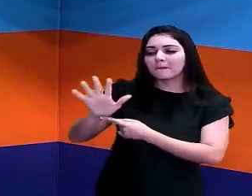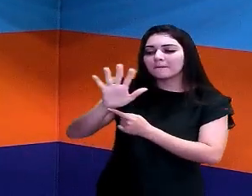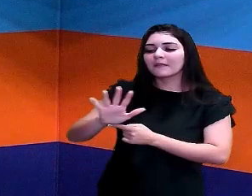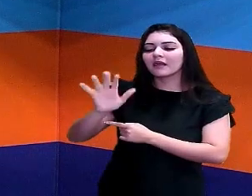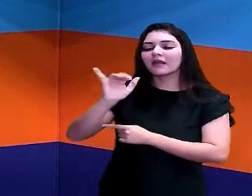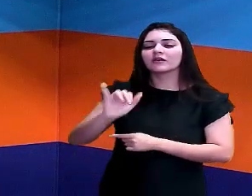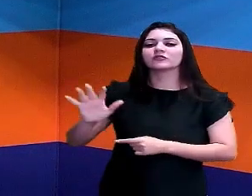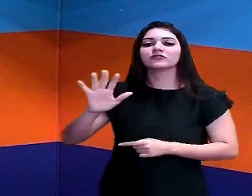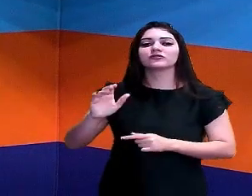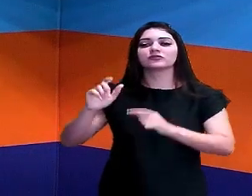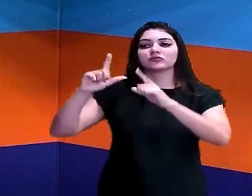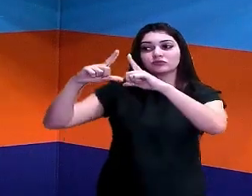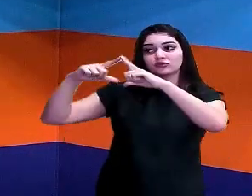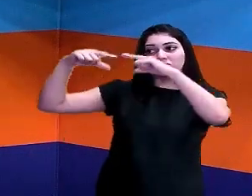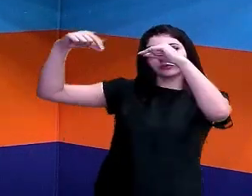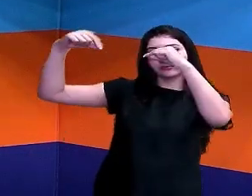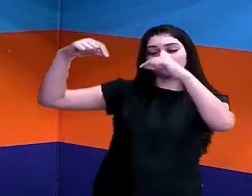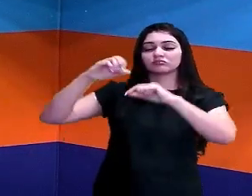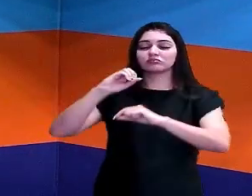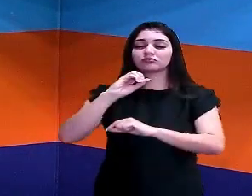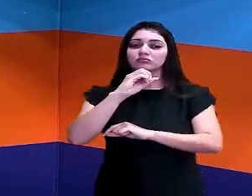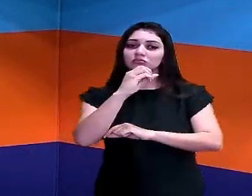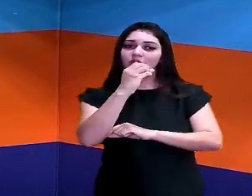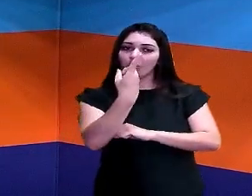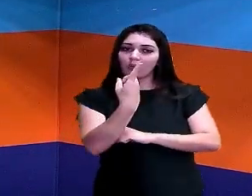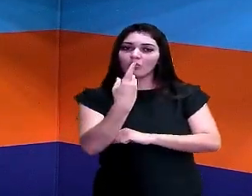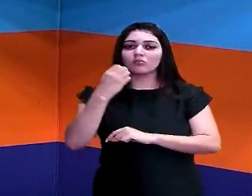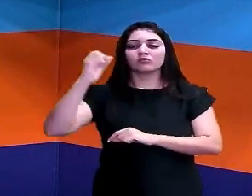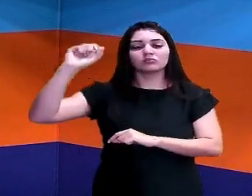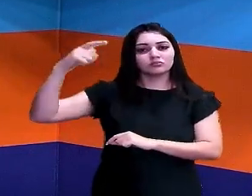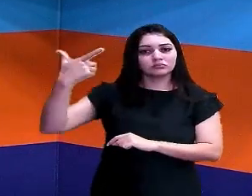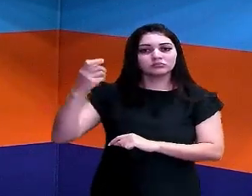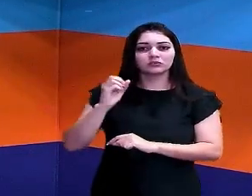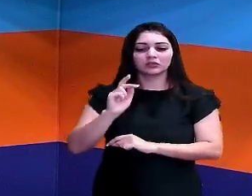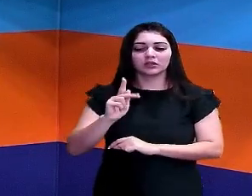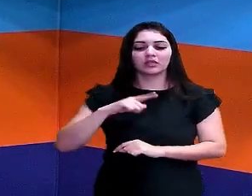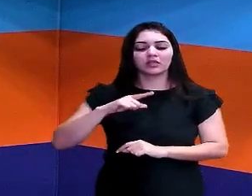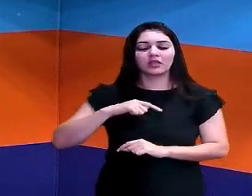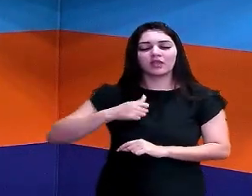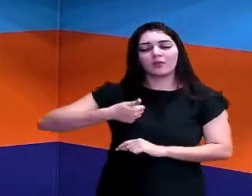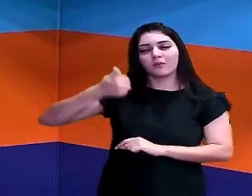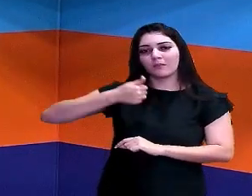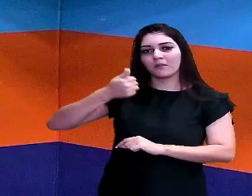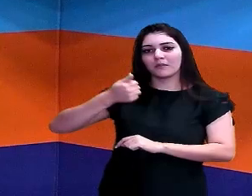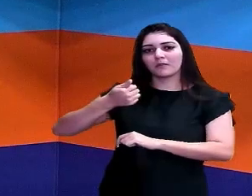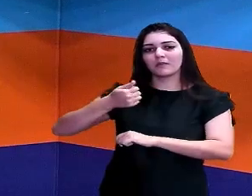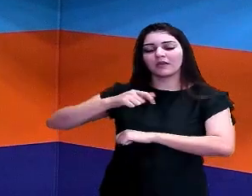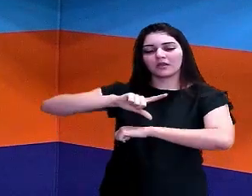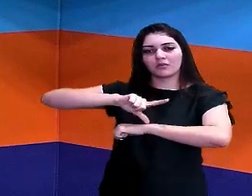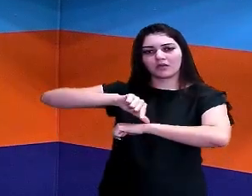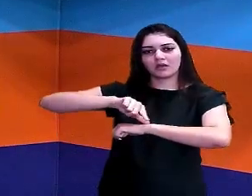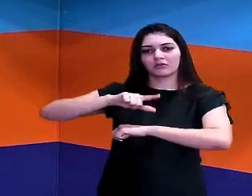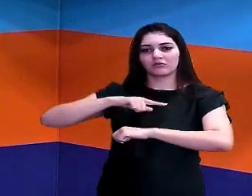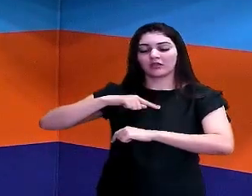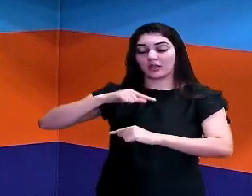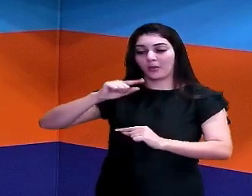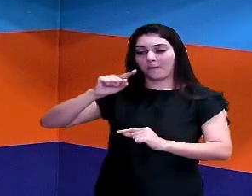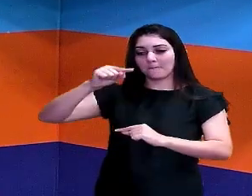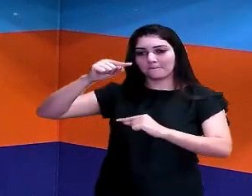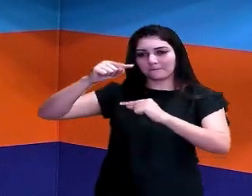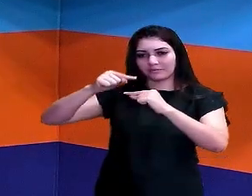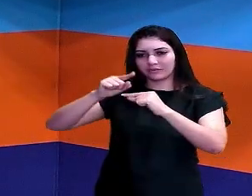ou da lua, tá? Então, vê aí o primeiro relógio. Eu tenho aqui o ponteiro menor. Ele